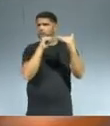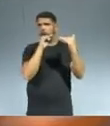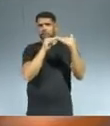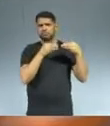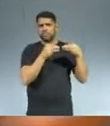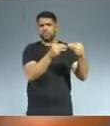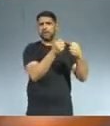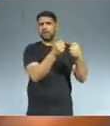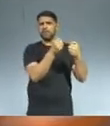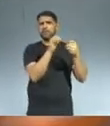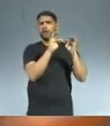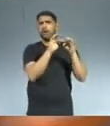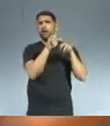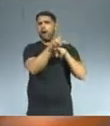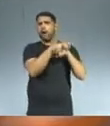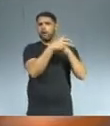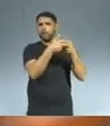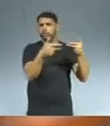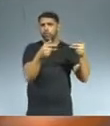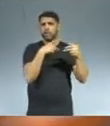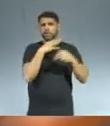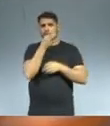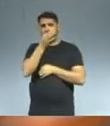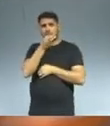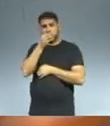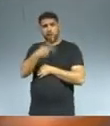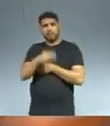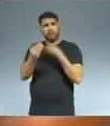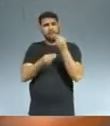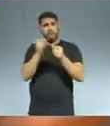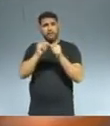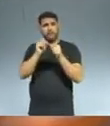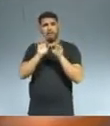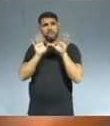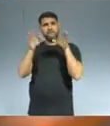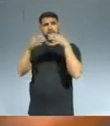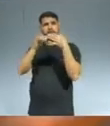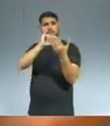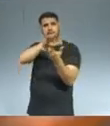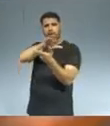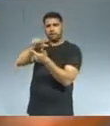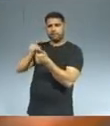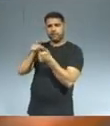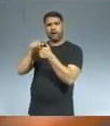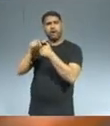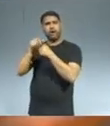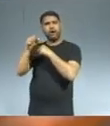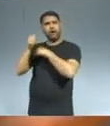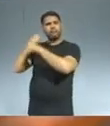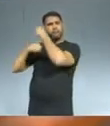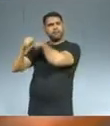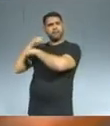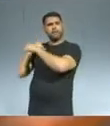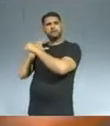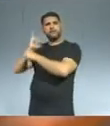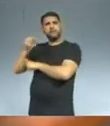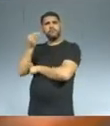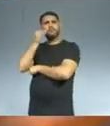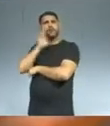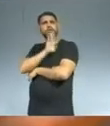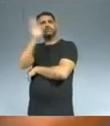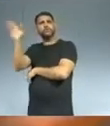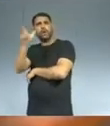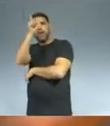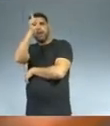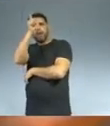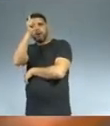Ministério da Agricultura aí nós temos os posicionado inclusive em fóruns internacionais a nós vamos passar tive oportunidade por